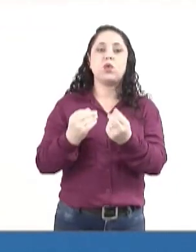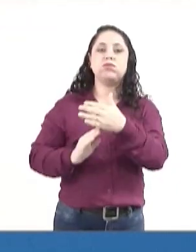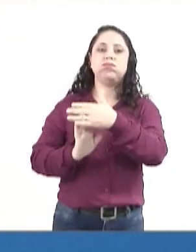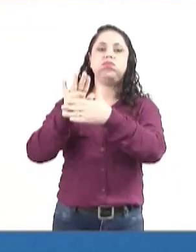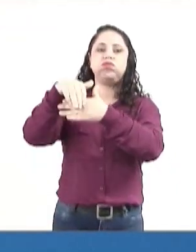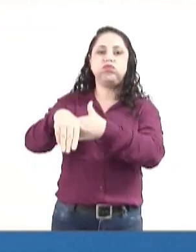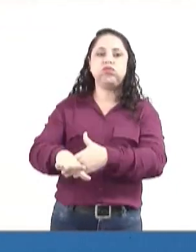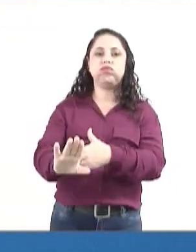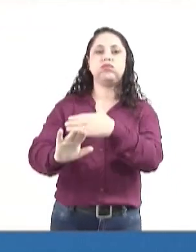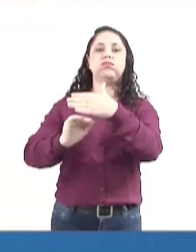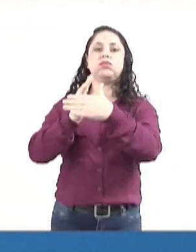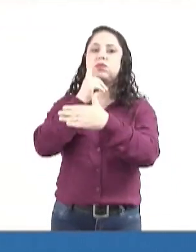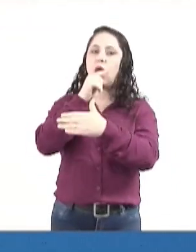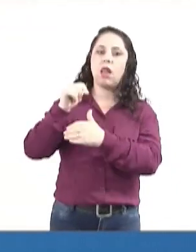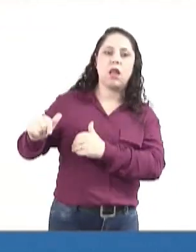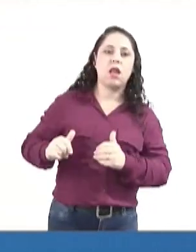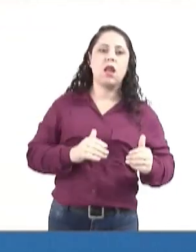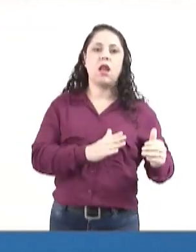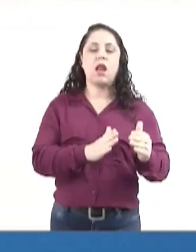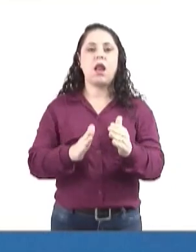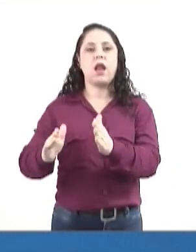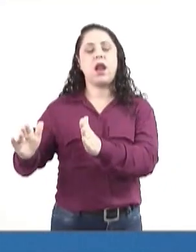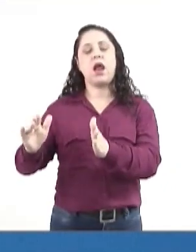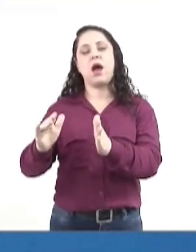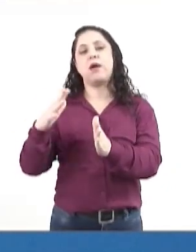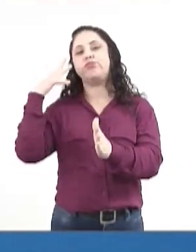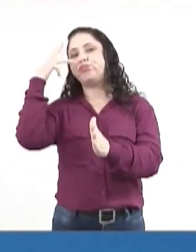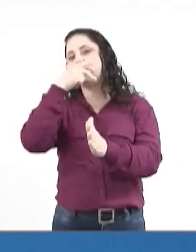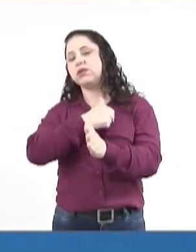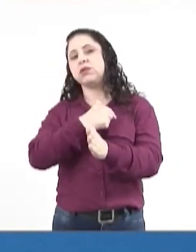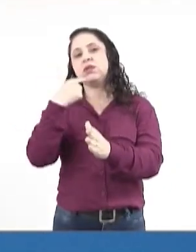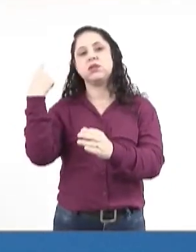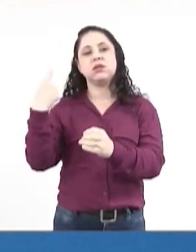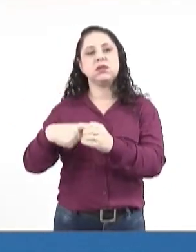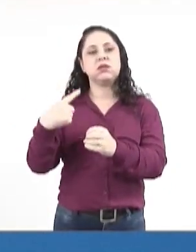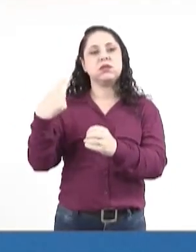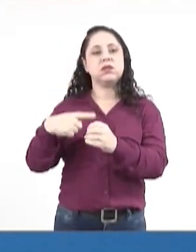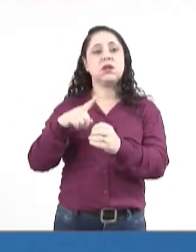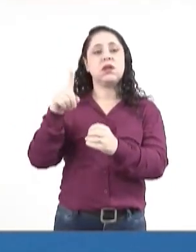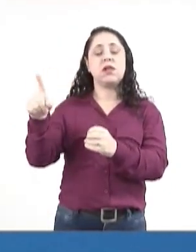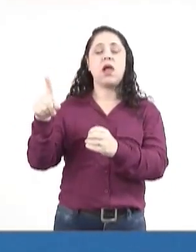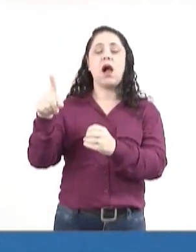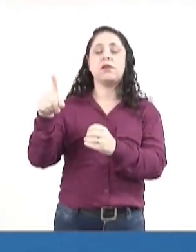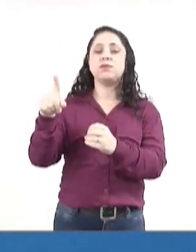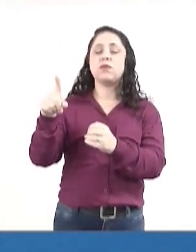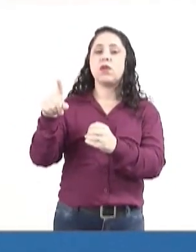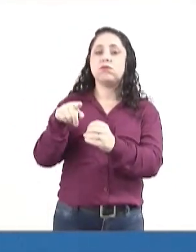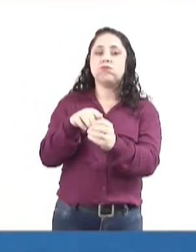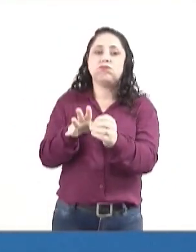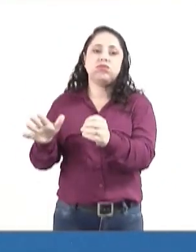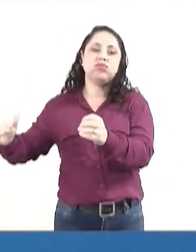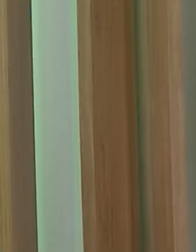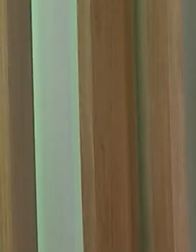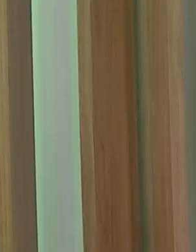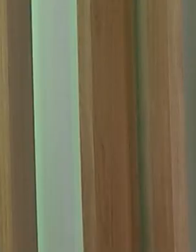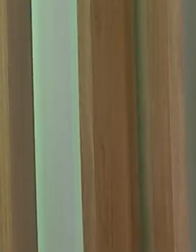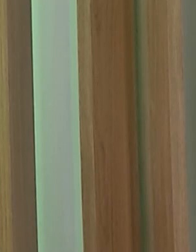nascentes a montante que escoam em direção ao córrego Bonito, afluente do Rio Formoso.